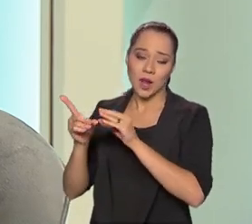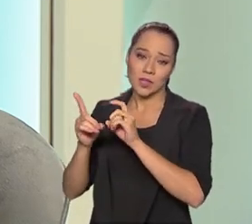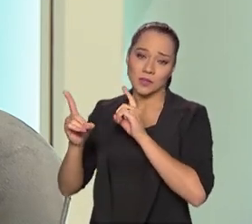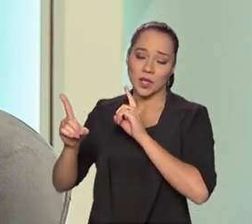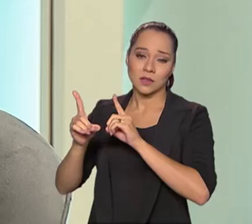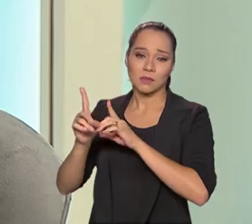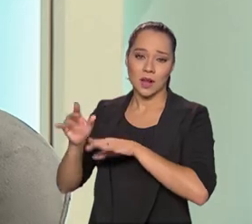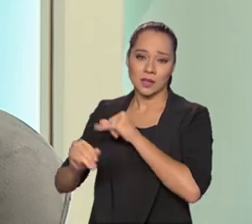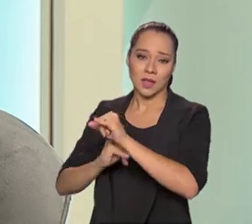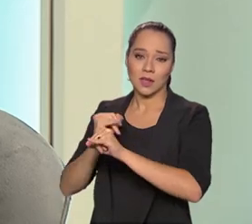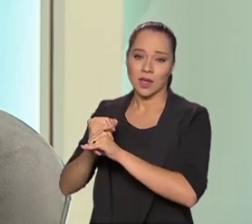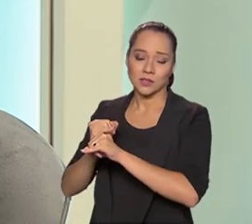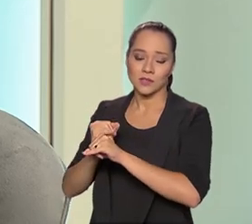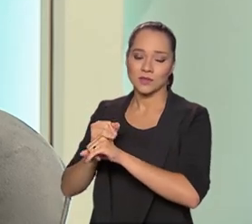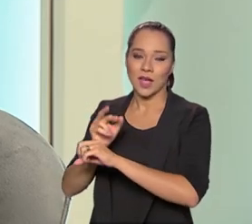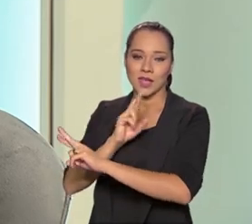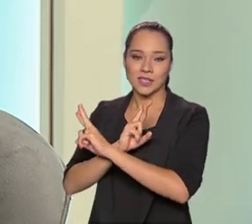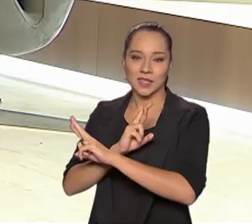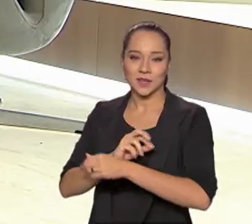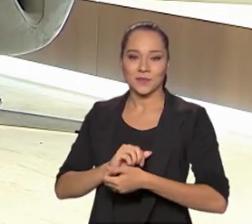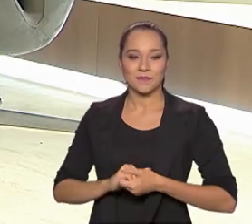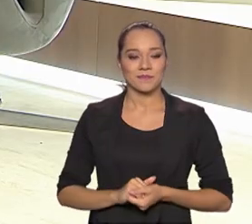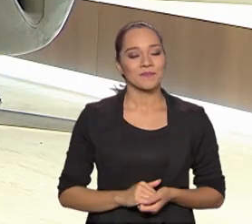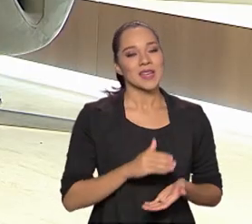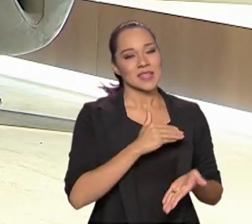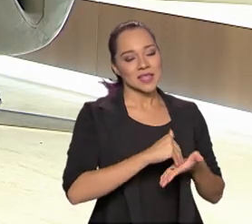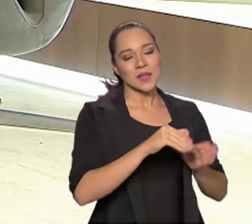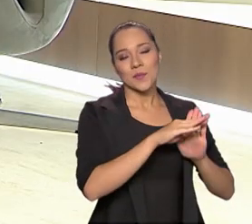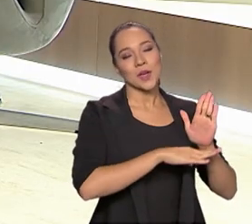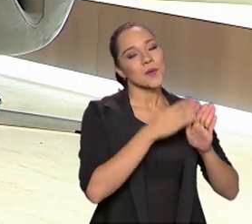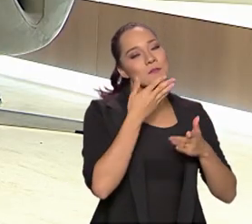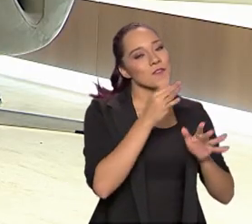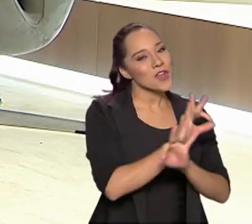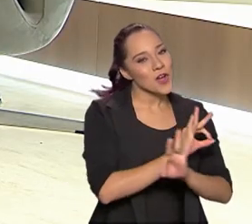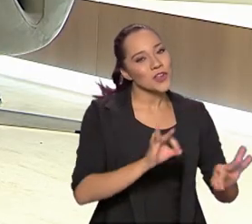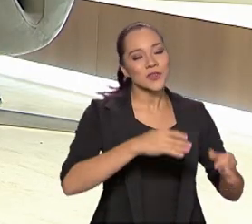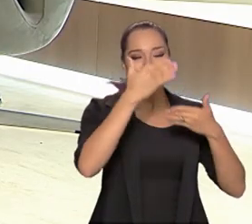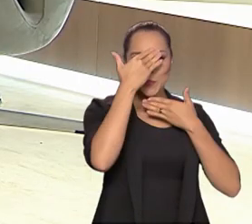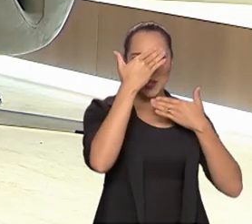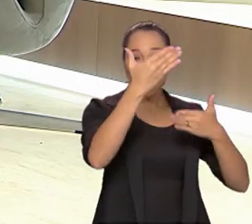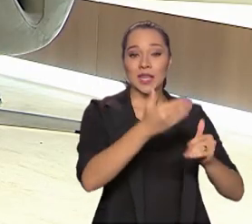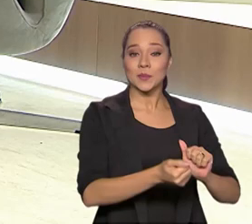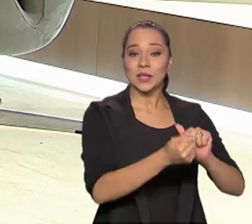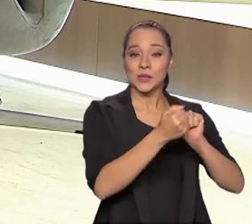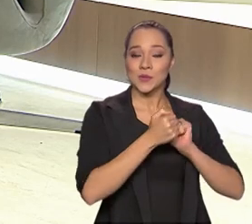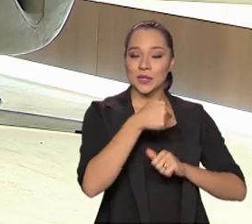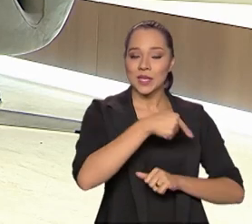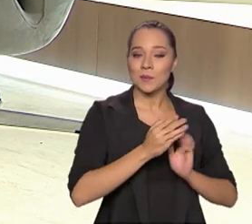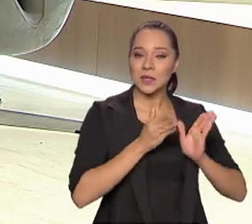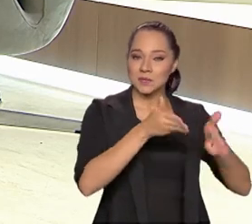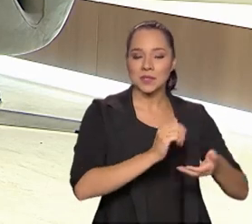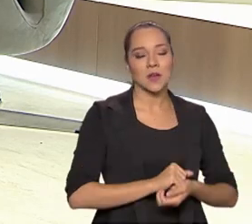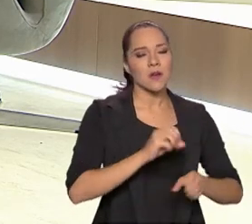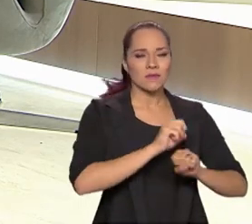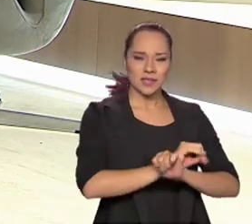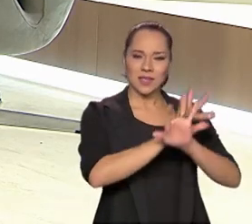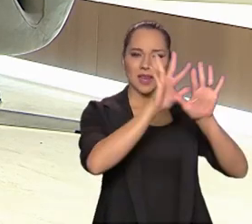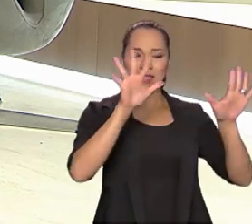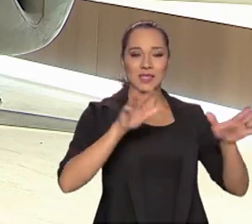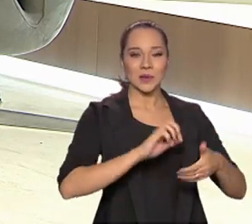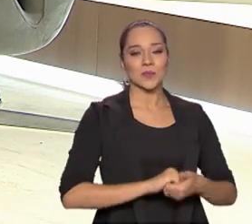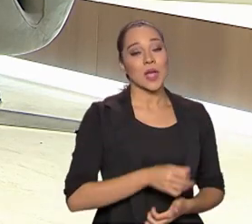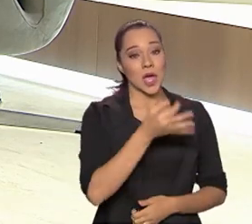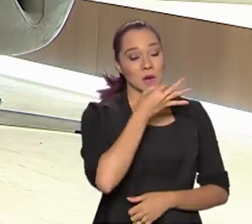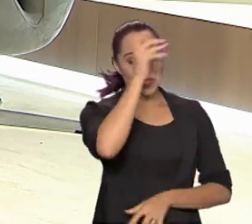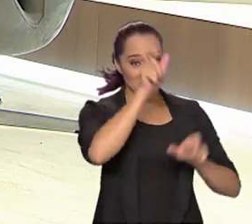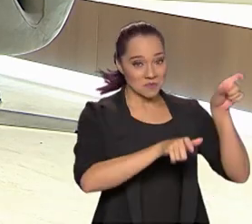e eletrônico na Receita Federal. Secretário, o programa foi ótimo. Muito obrigado pela participação do senhor. Foi muito esclarecedor. Acho que